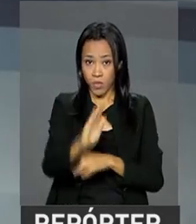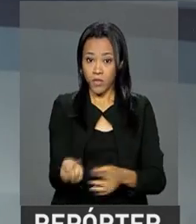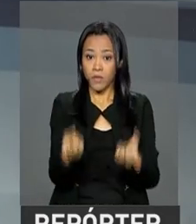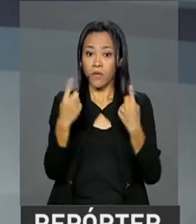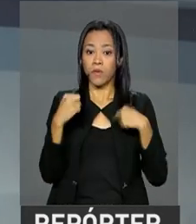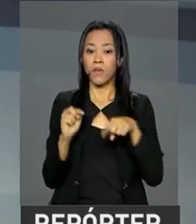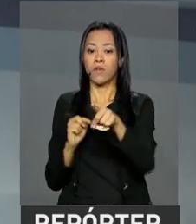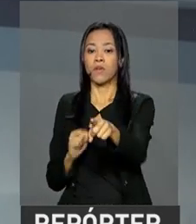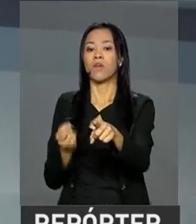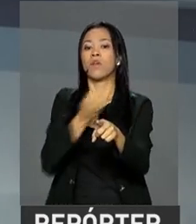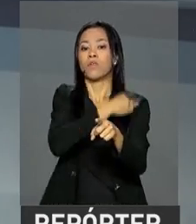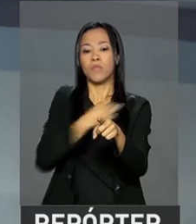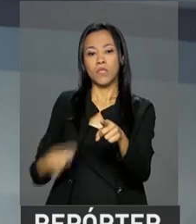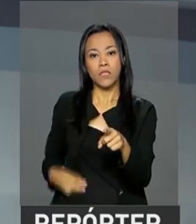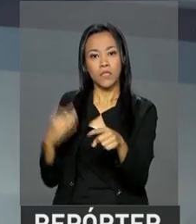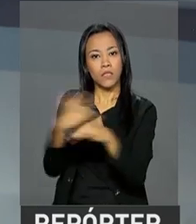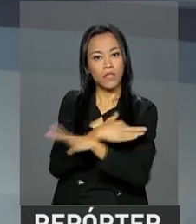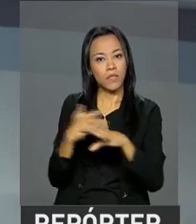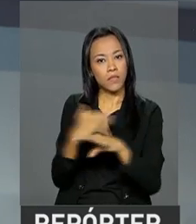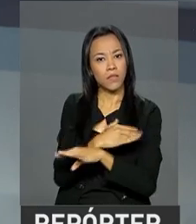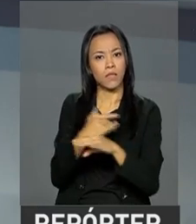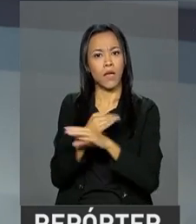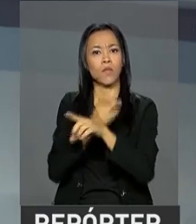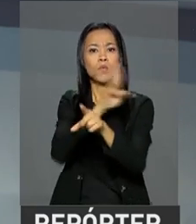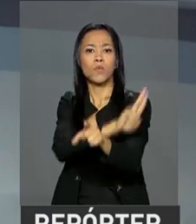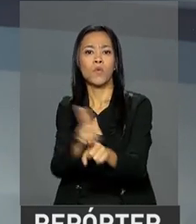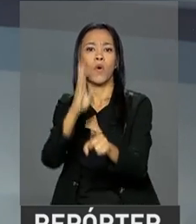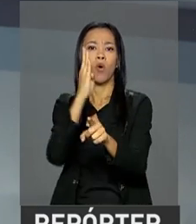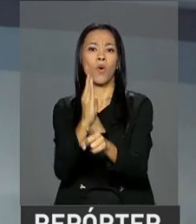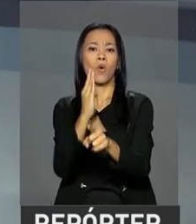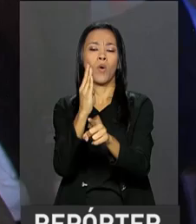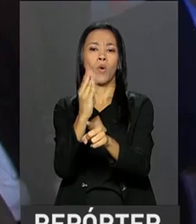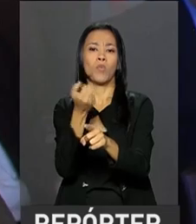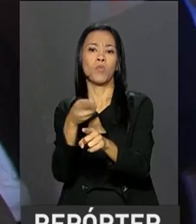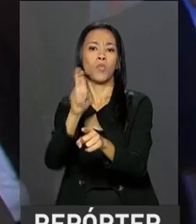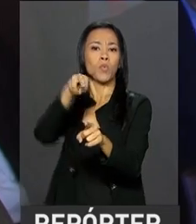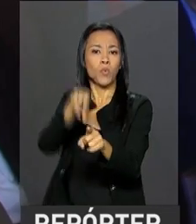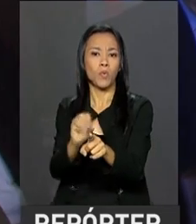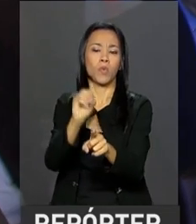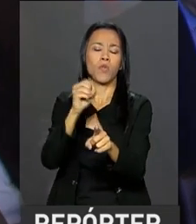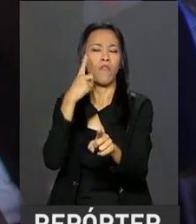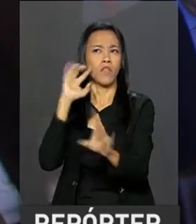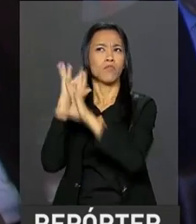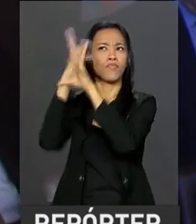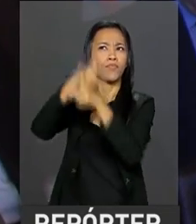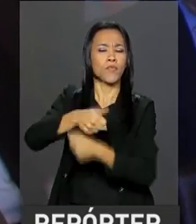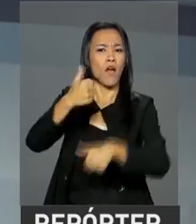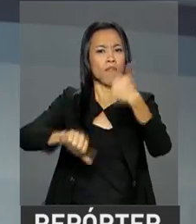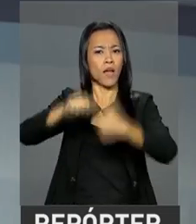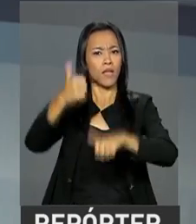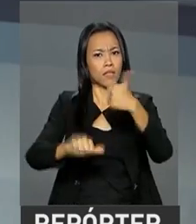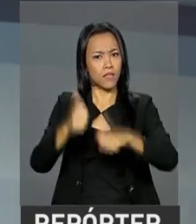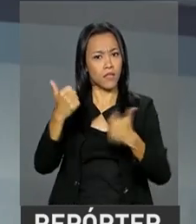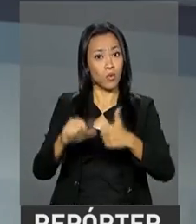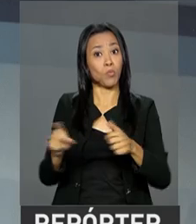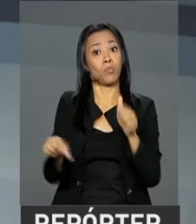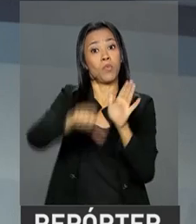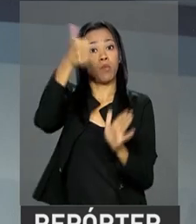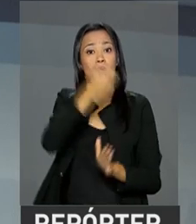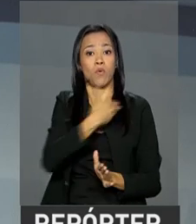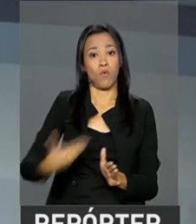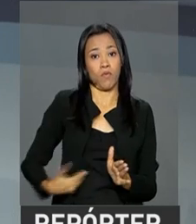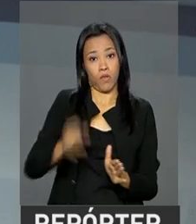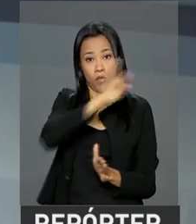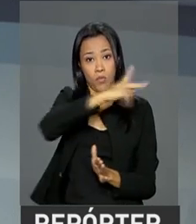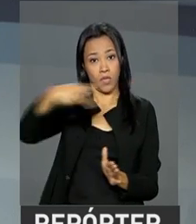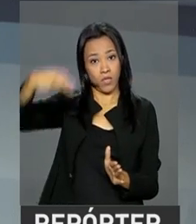Ministro das cidades Bruno Araújo fez um balanço das ações na área no primeiro ano do governo do presidente Michel Temer